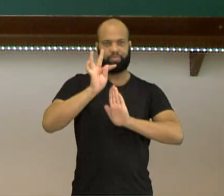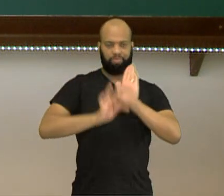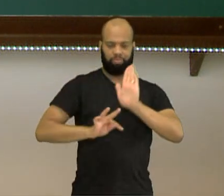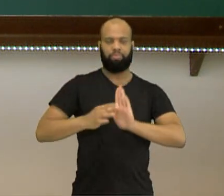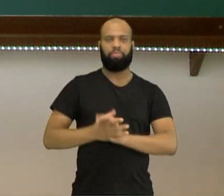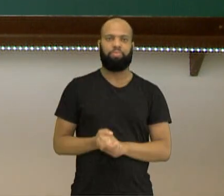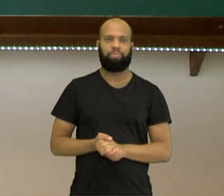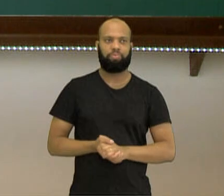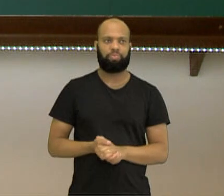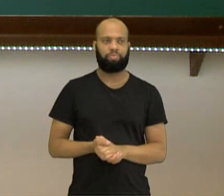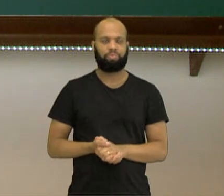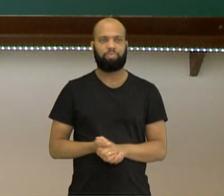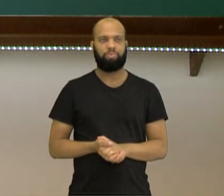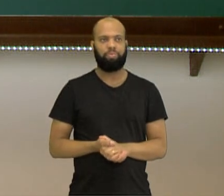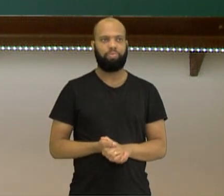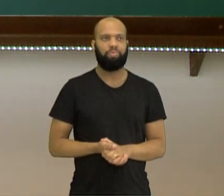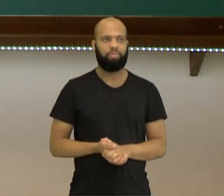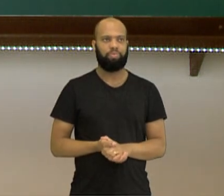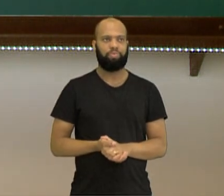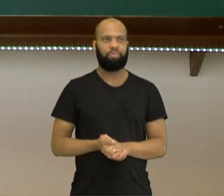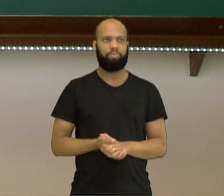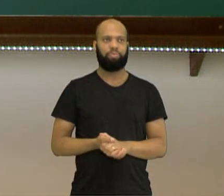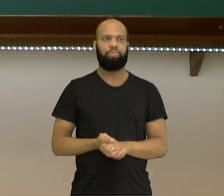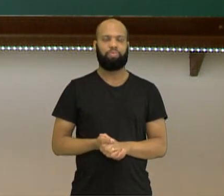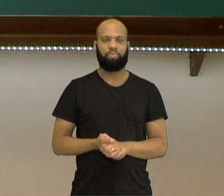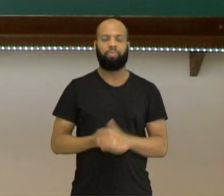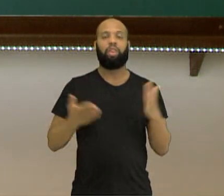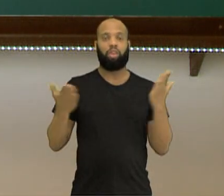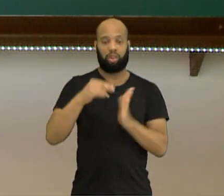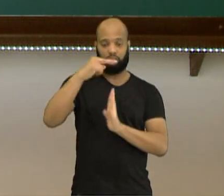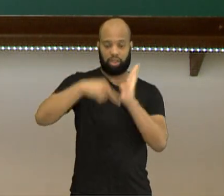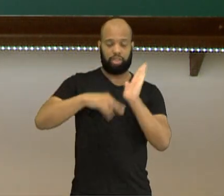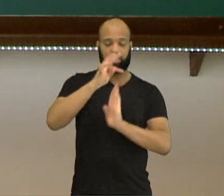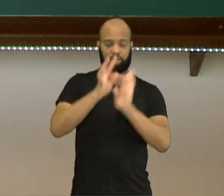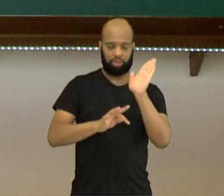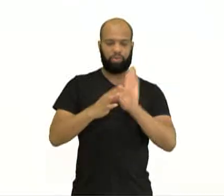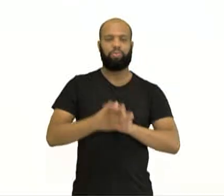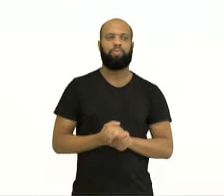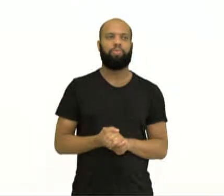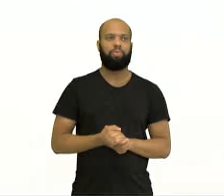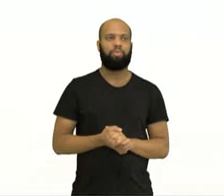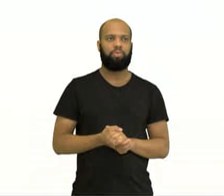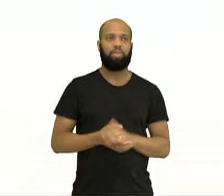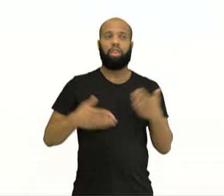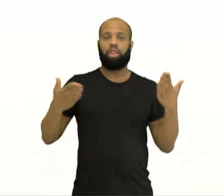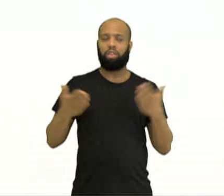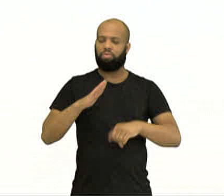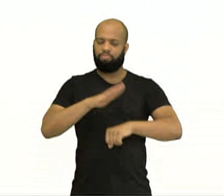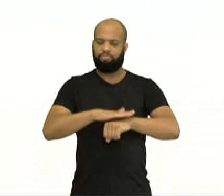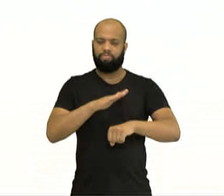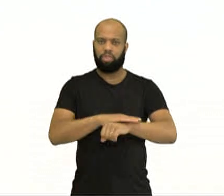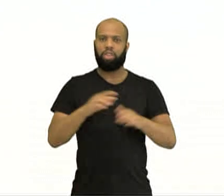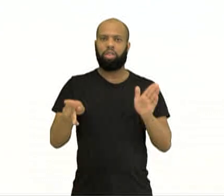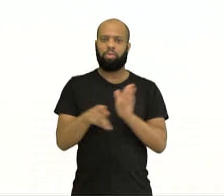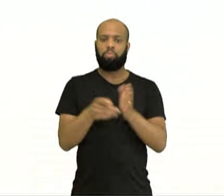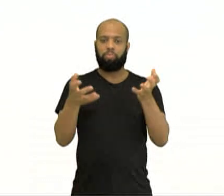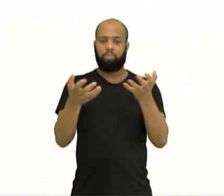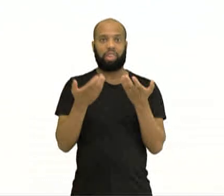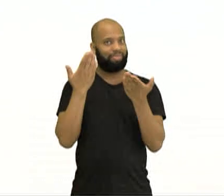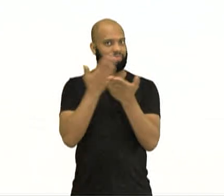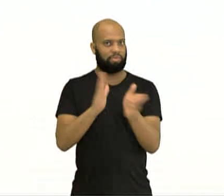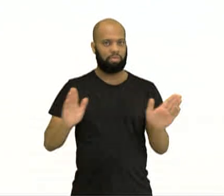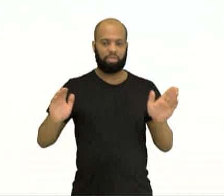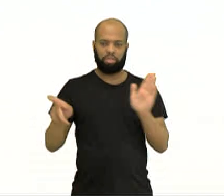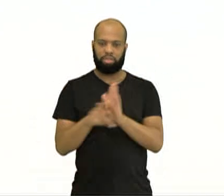o leitor. Vamos ler então o texto agora. Neste momento de combate ao novo